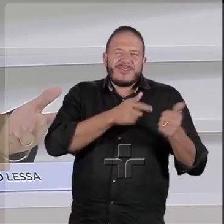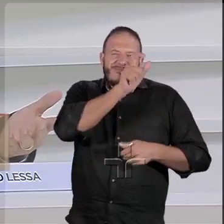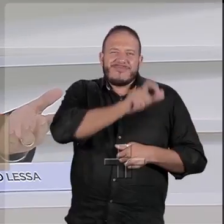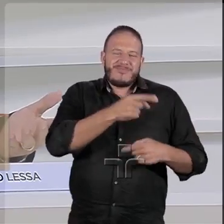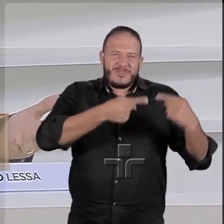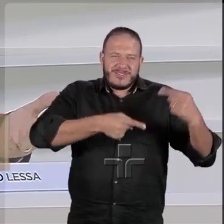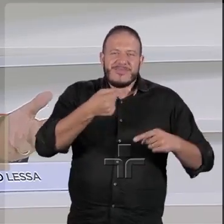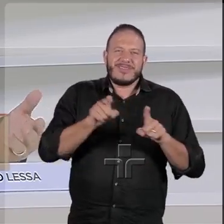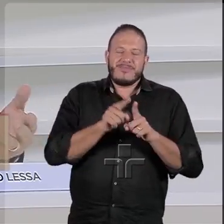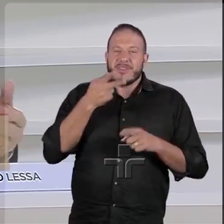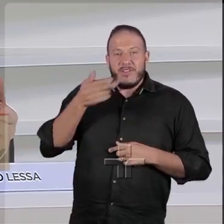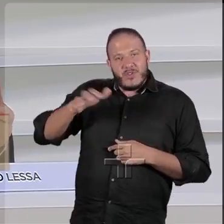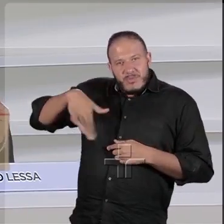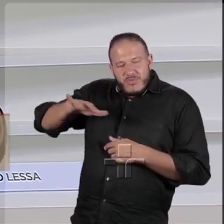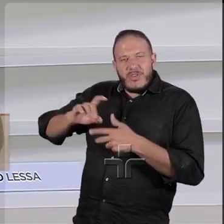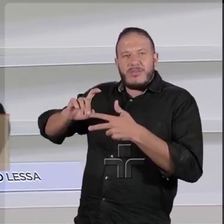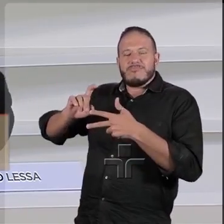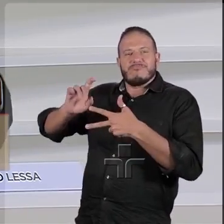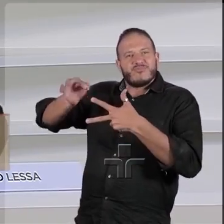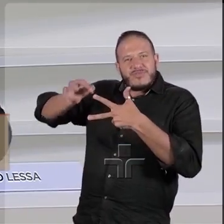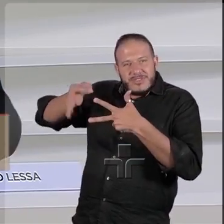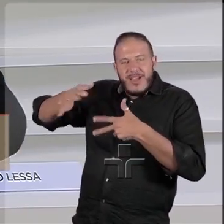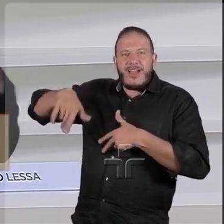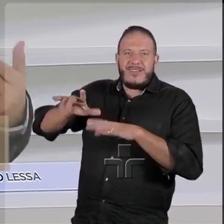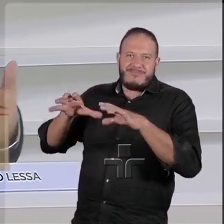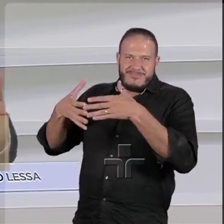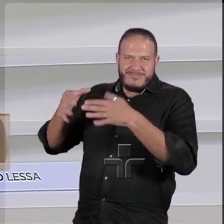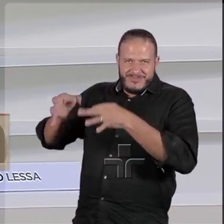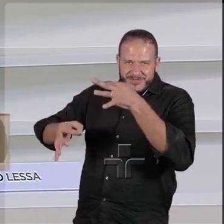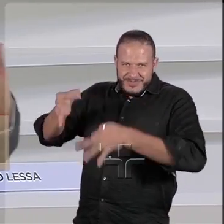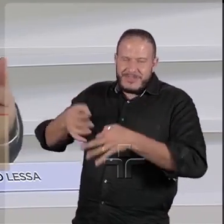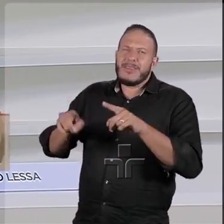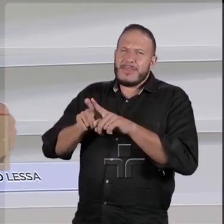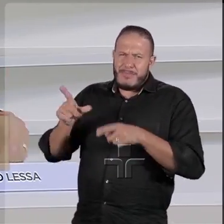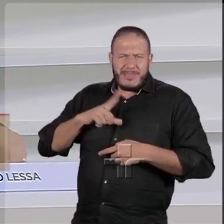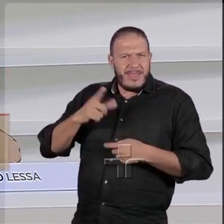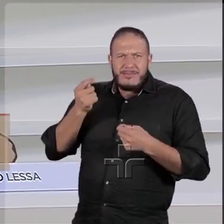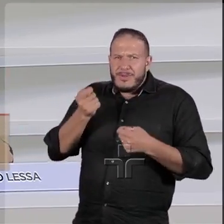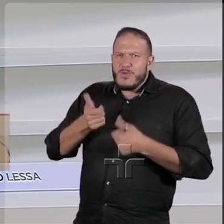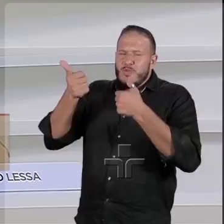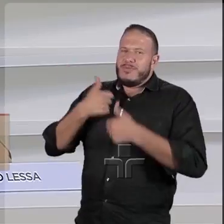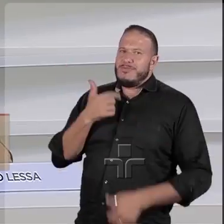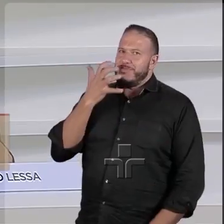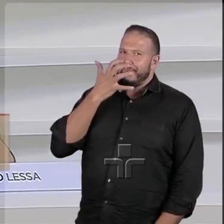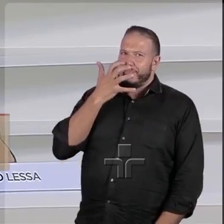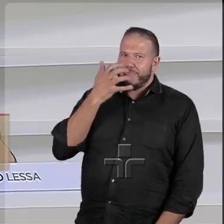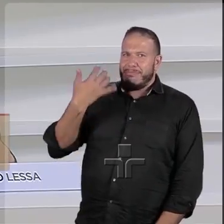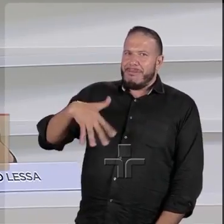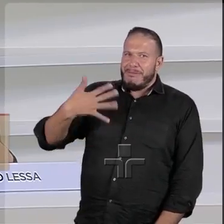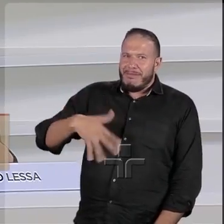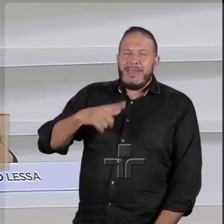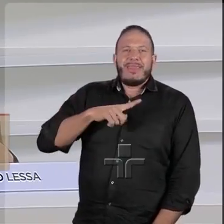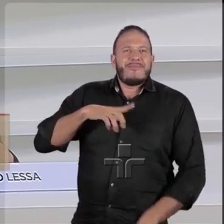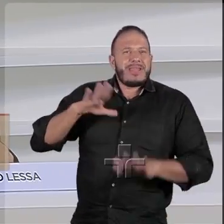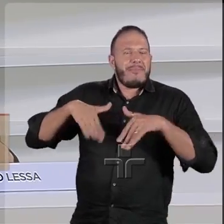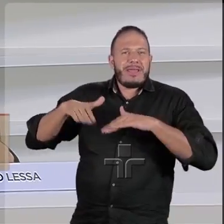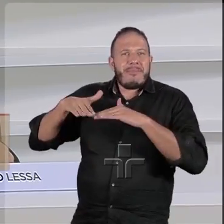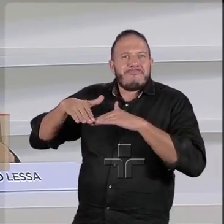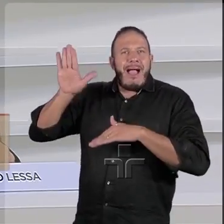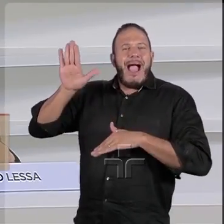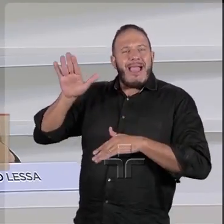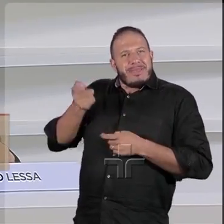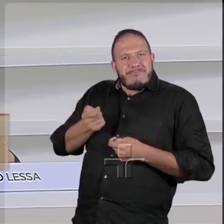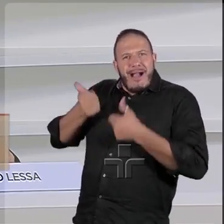do judiciário, não é? Que também tem privilégios espantosos, aliás, é a média mais alta